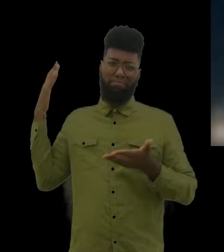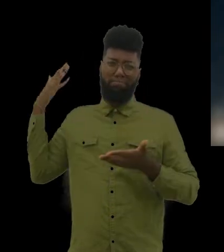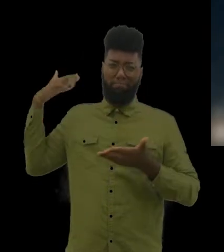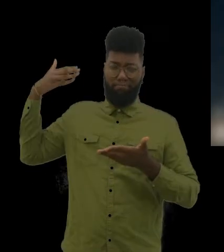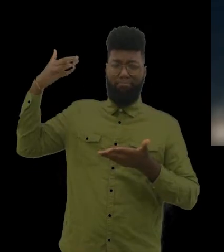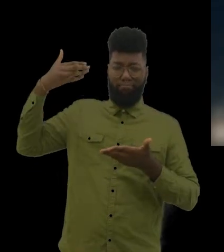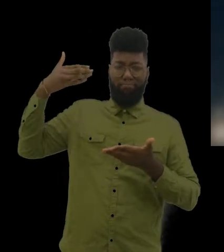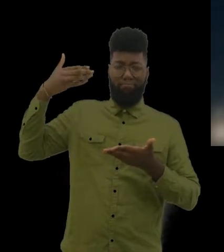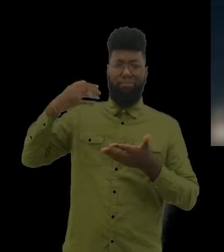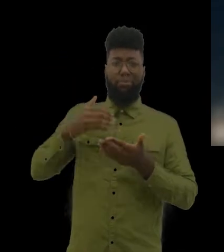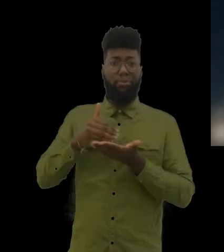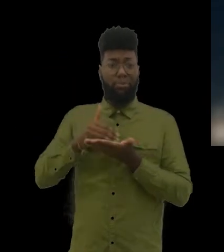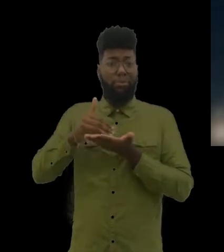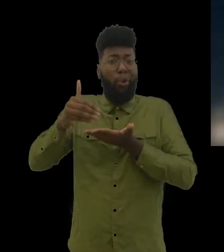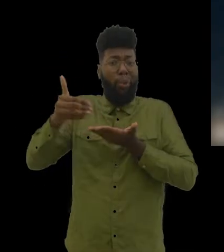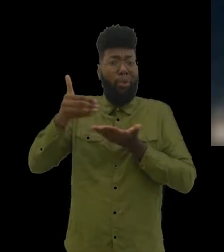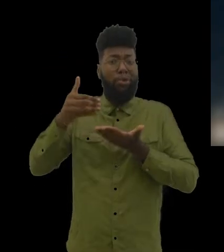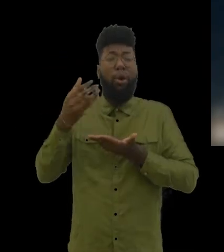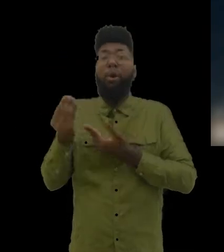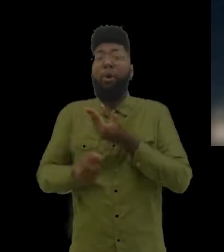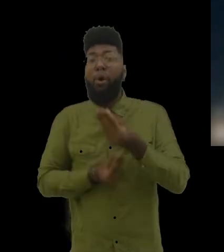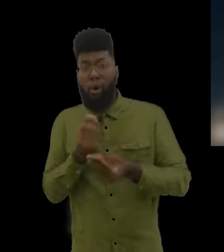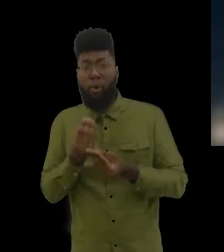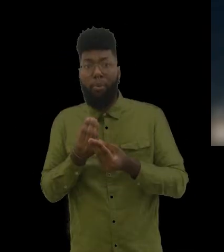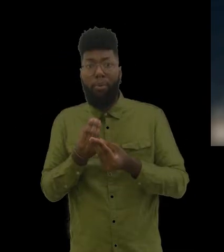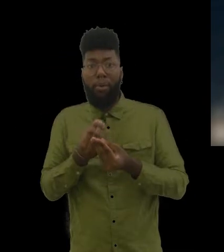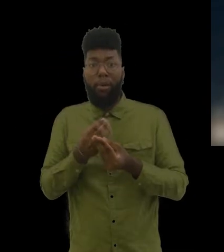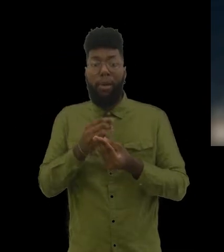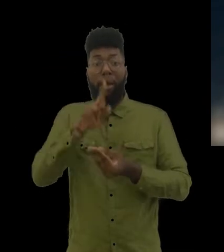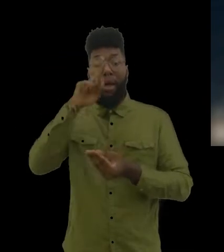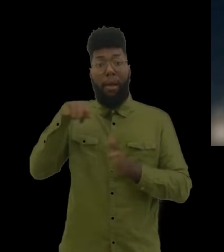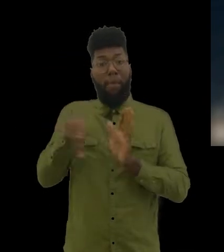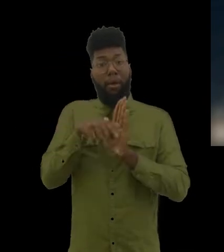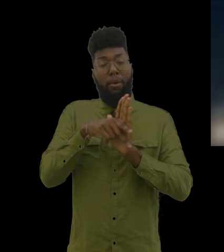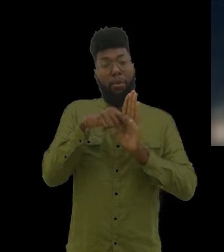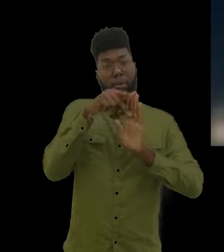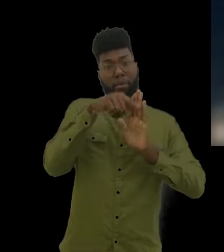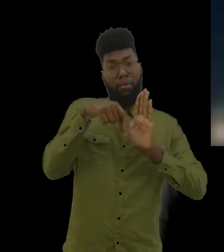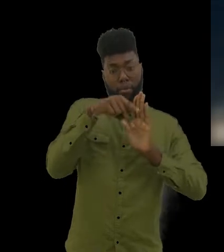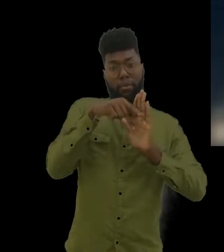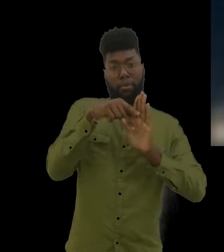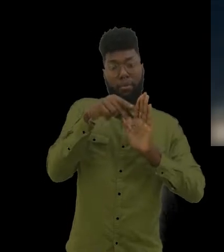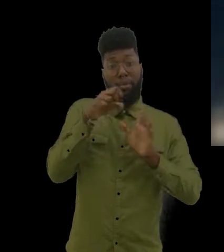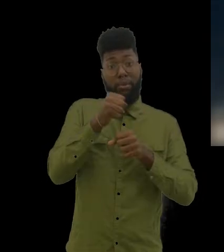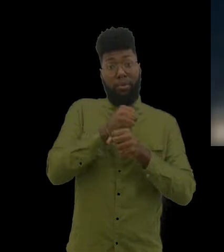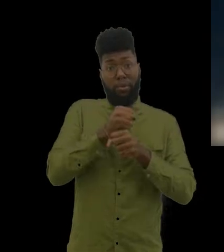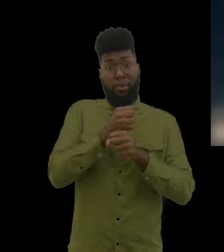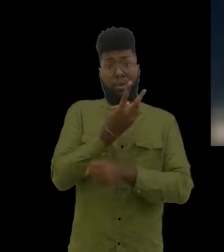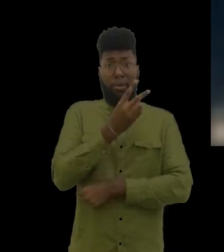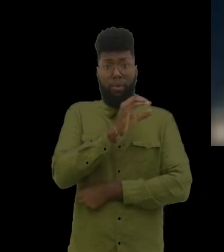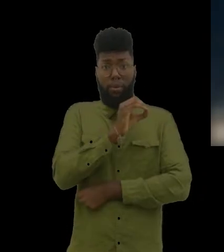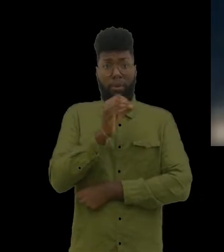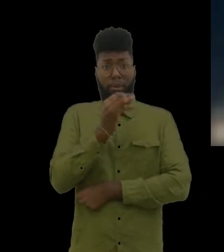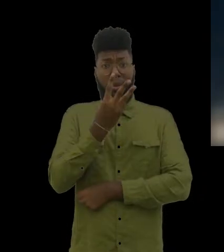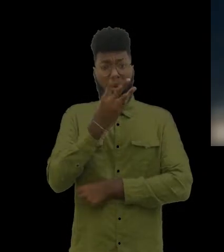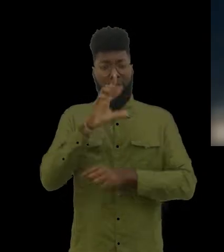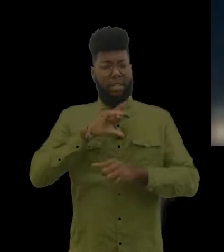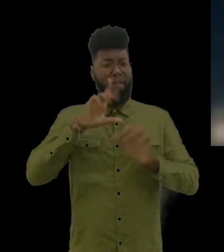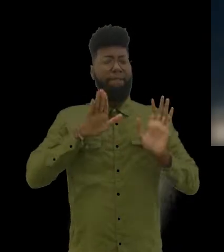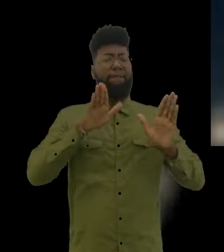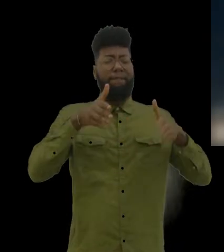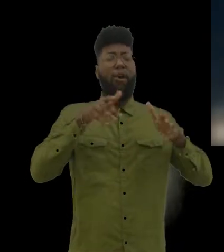isso. O Aruanda surgiu, então, num projeto chamado Banda Mirim, em 2003, né, voltado às